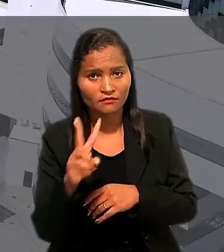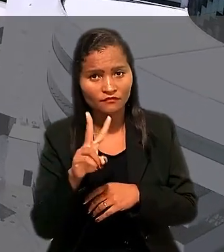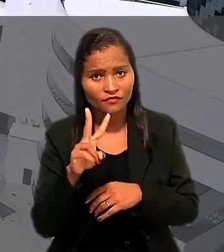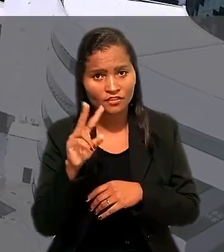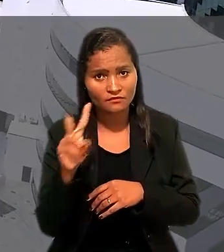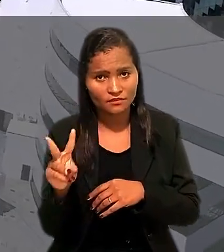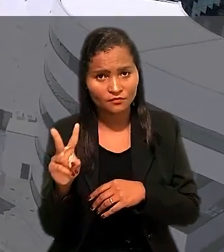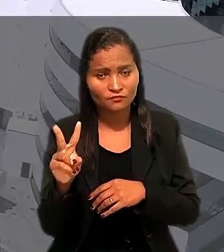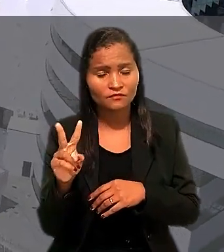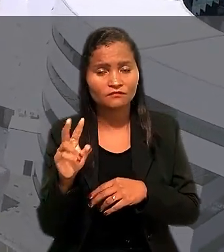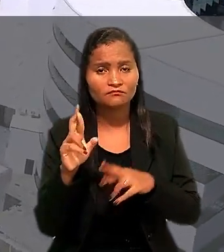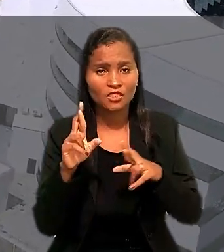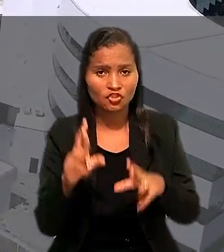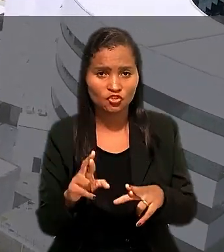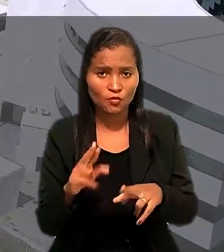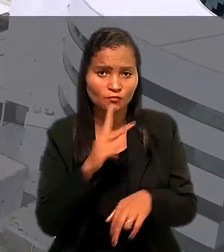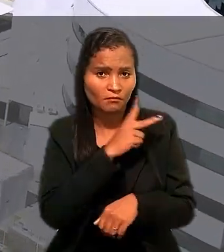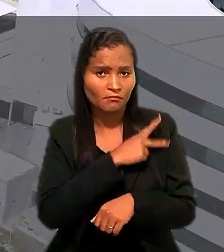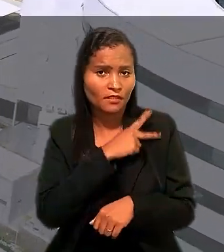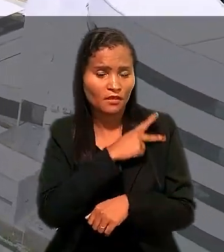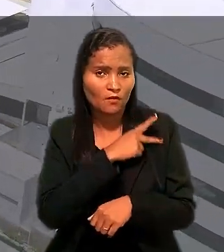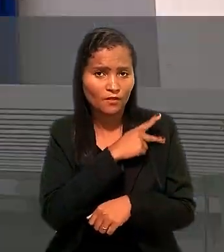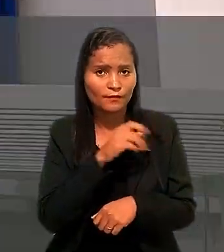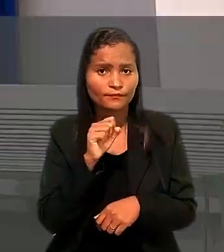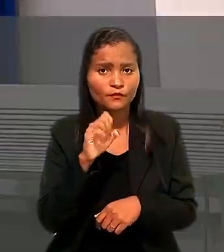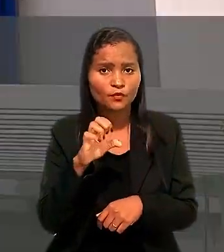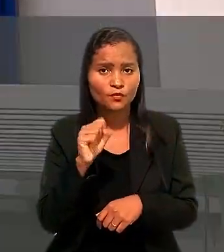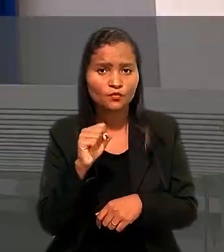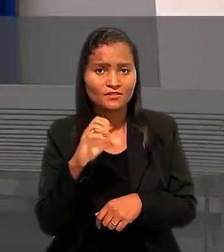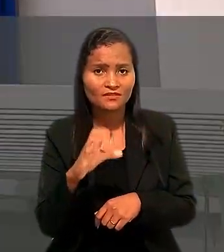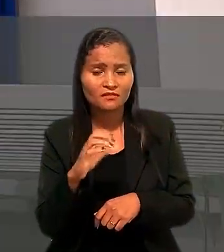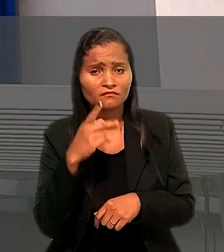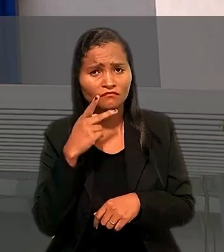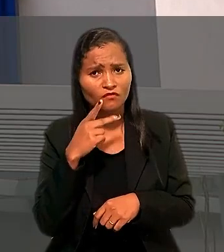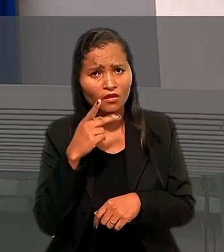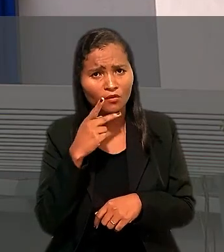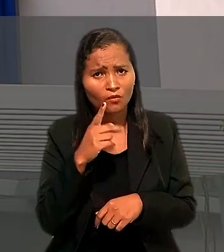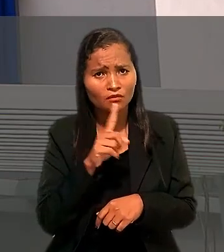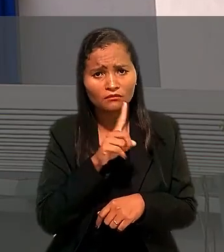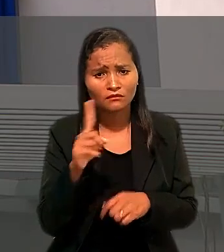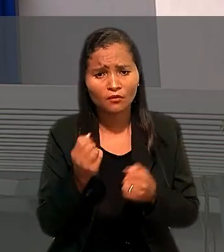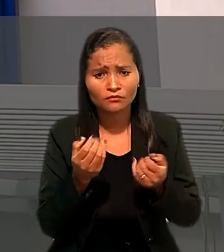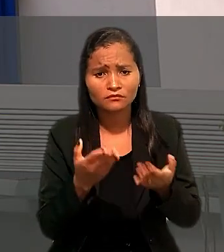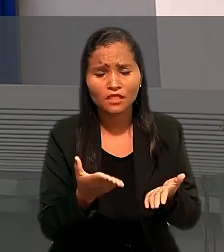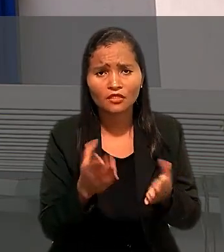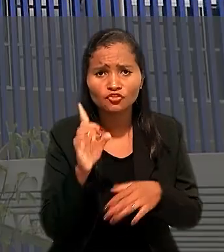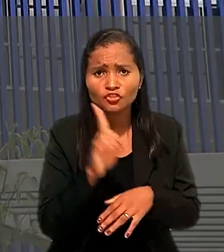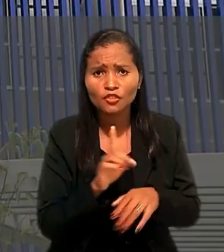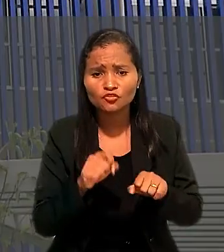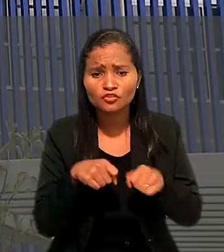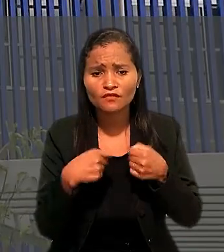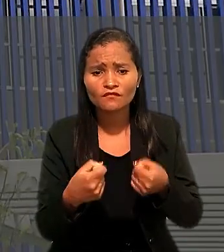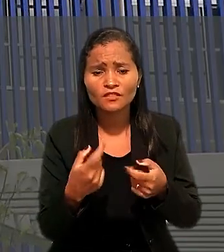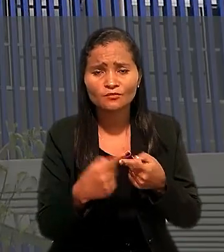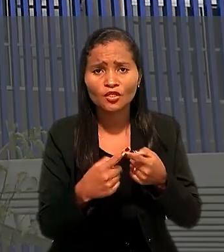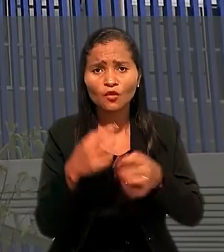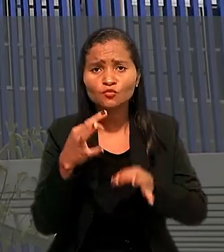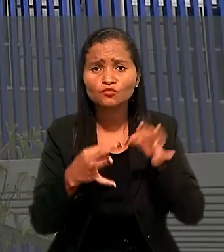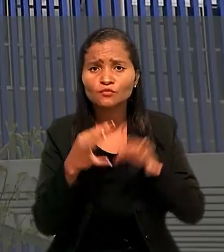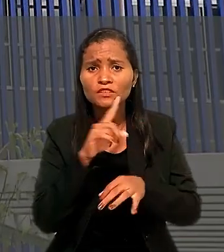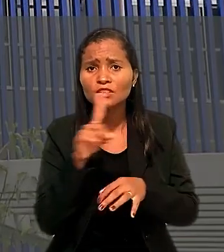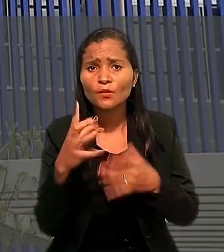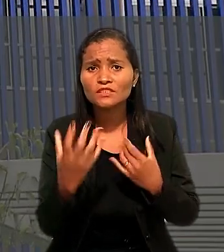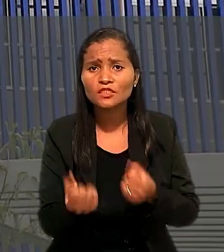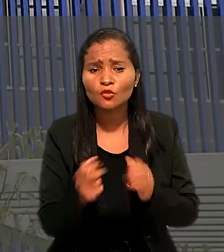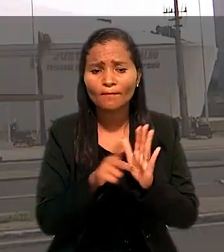do Trabalho da 22ª Região no Piauí, o SESC alegou cerceamento de defesa porque o juiz havia negado